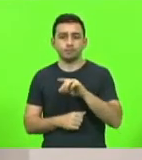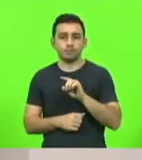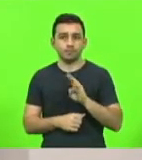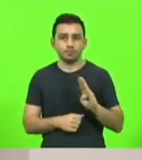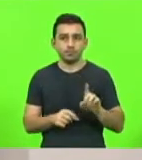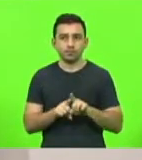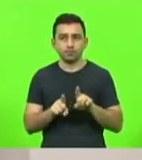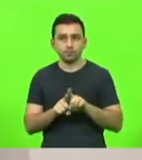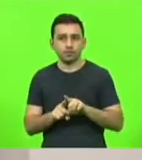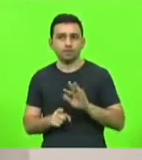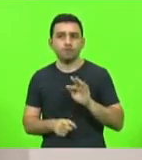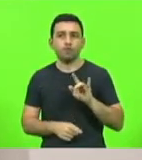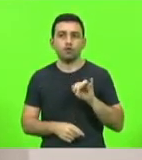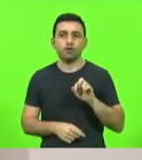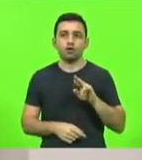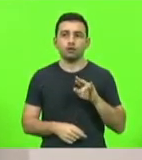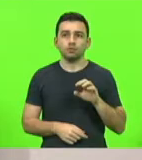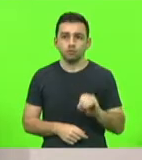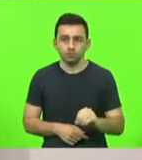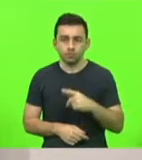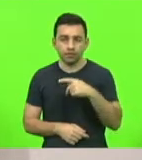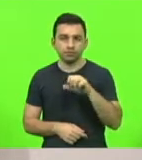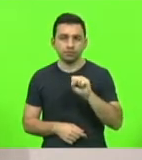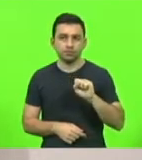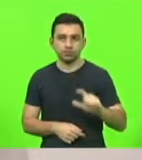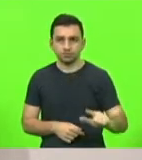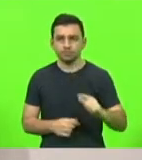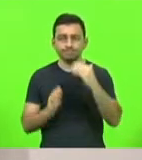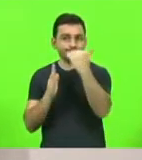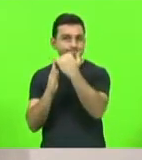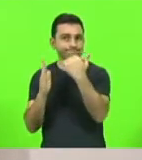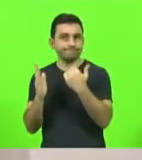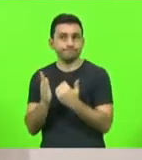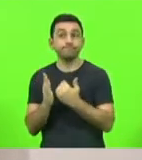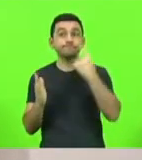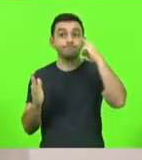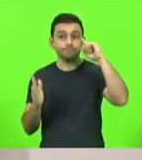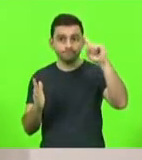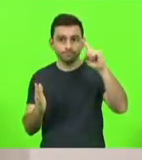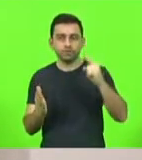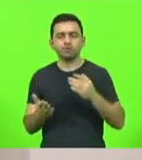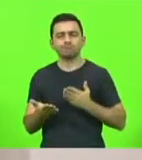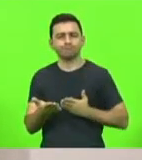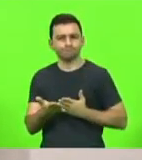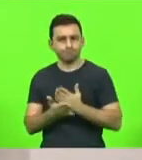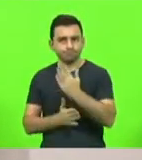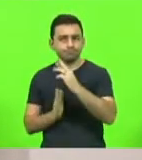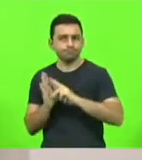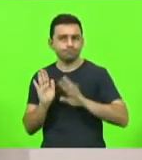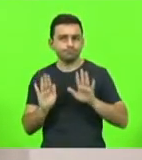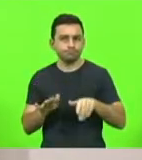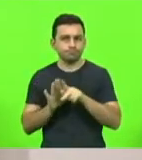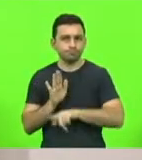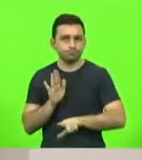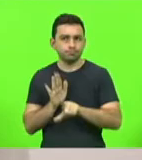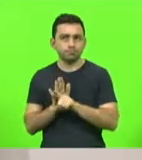Floriano, PSL. Ordem do dia, foram aprovadas as redações finais e zaradas aos projetos de lei números